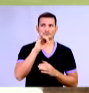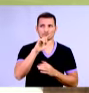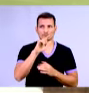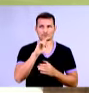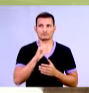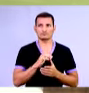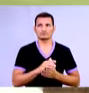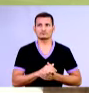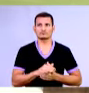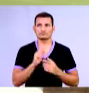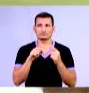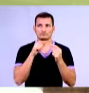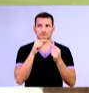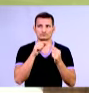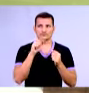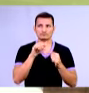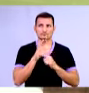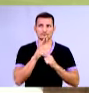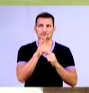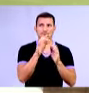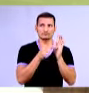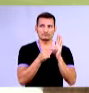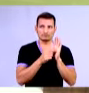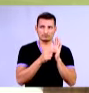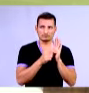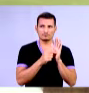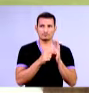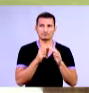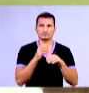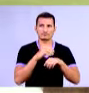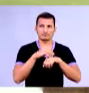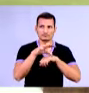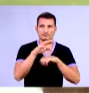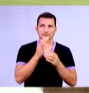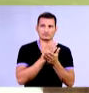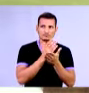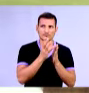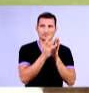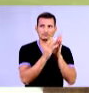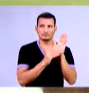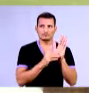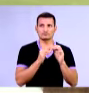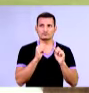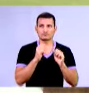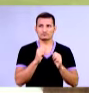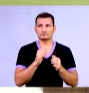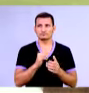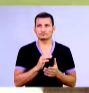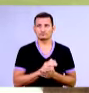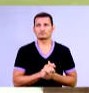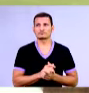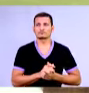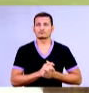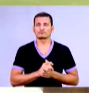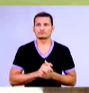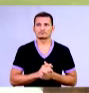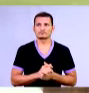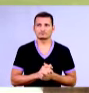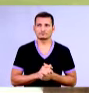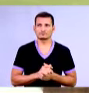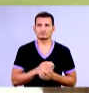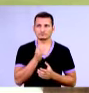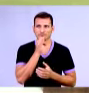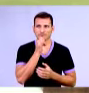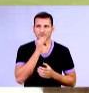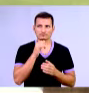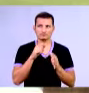ferramenta. O objetivo nosso é apresentar a ferramenta e passar algum conteúdo que ele possa gerar esse conhecimento. Só como exemplo, nós temos na pergunta